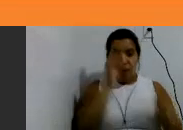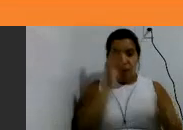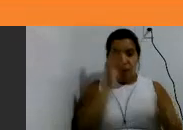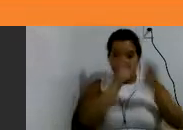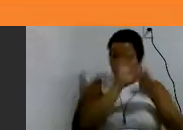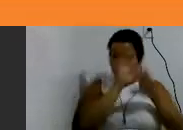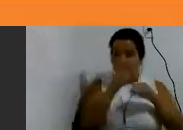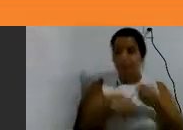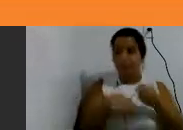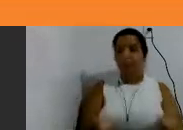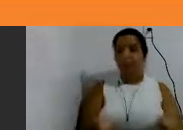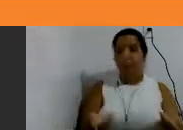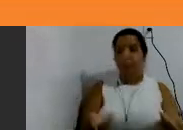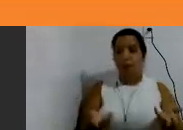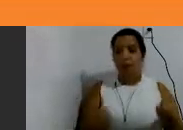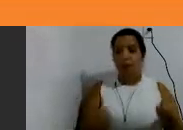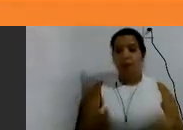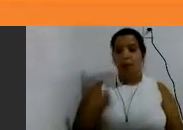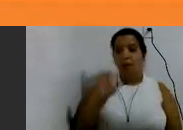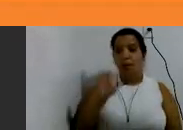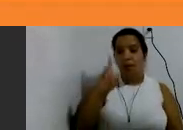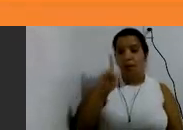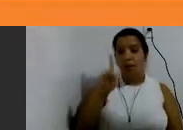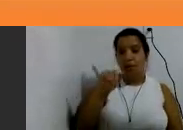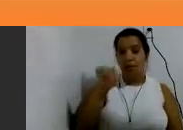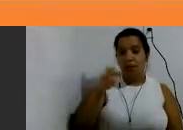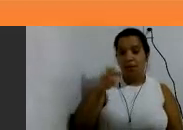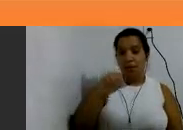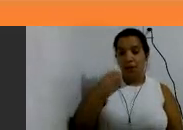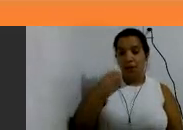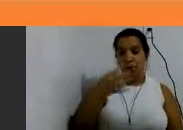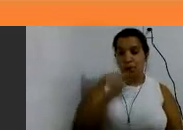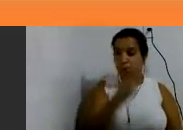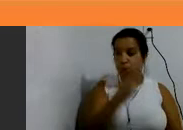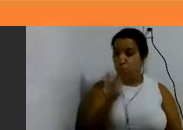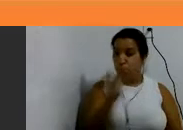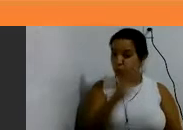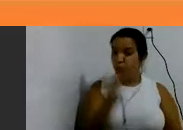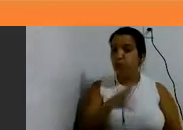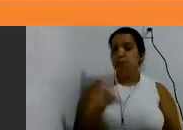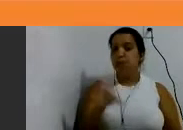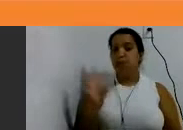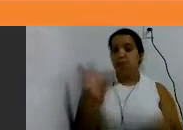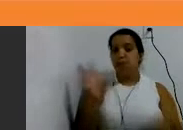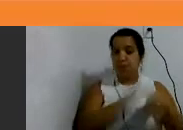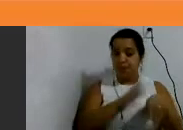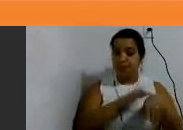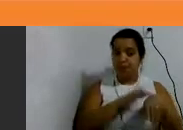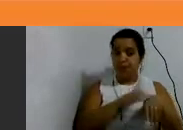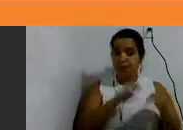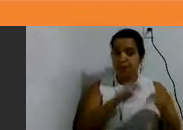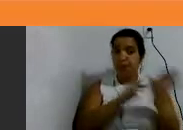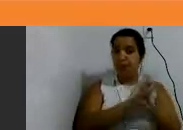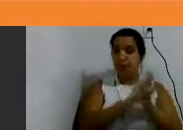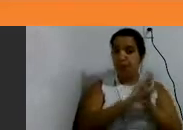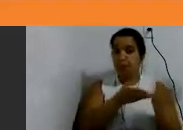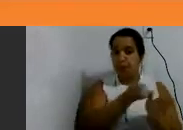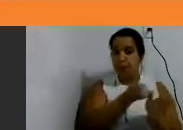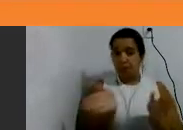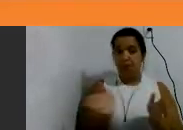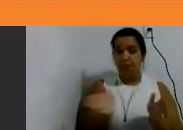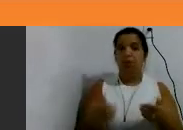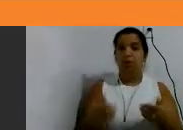formas epimastigotas e tripomastigotas de Trypanosoma cruzi. Então, é um método indireto. A gente